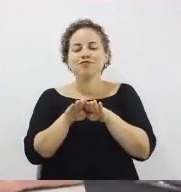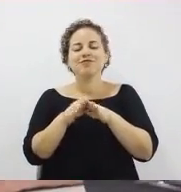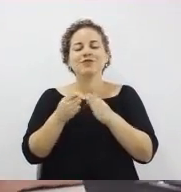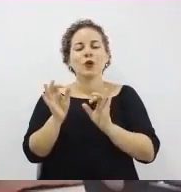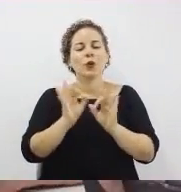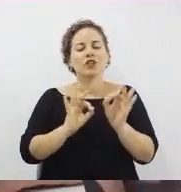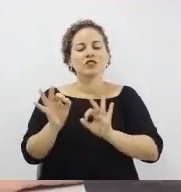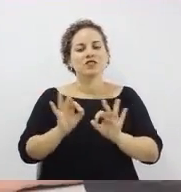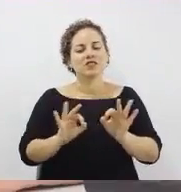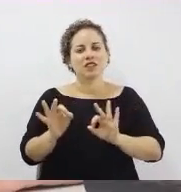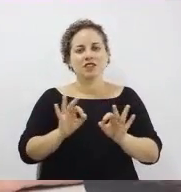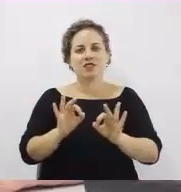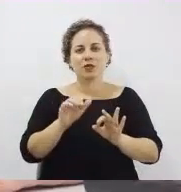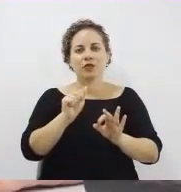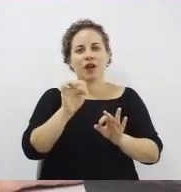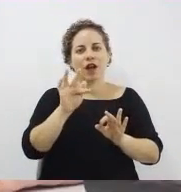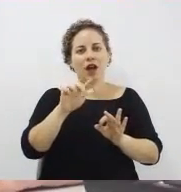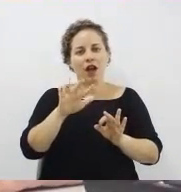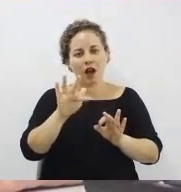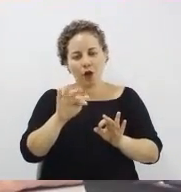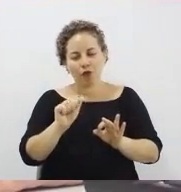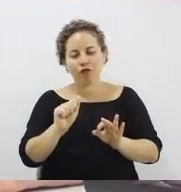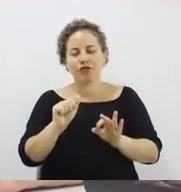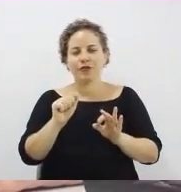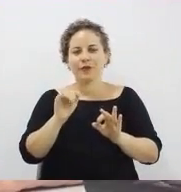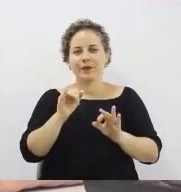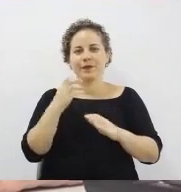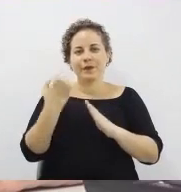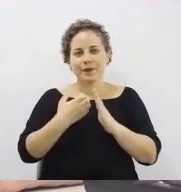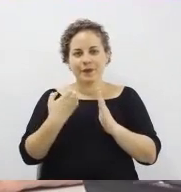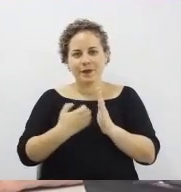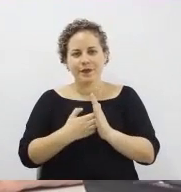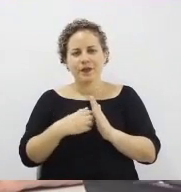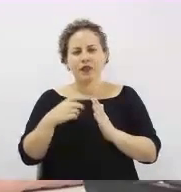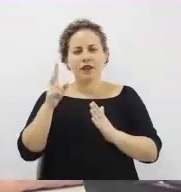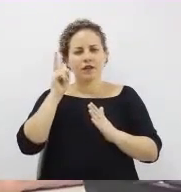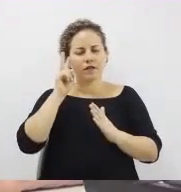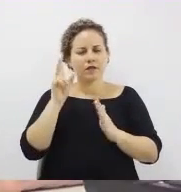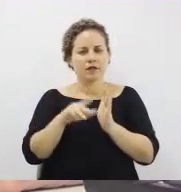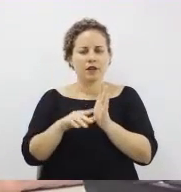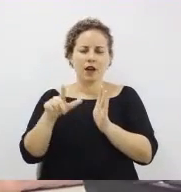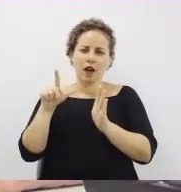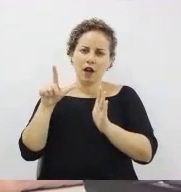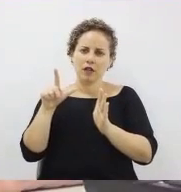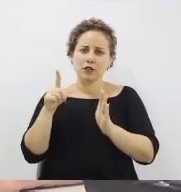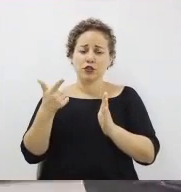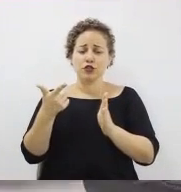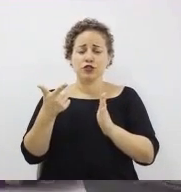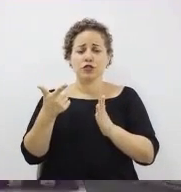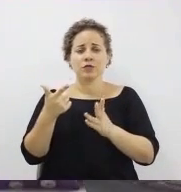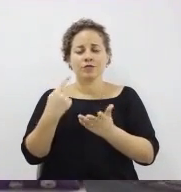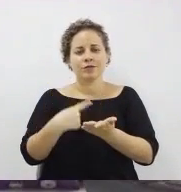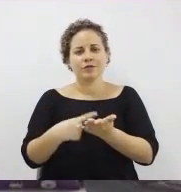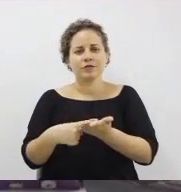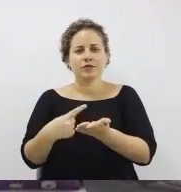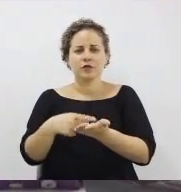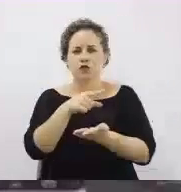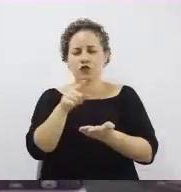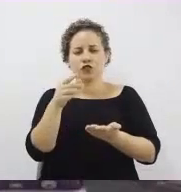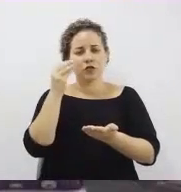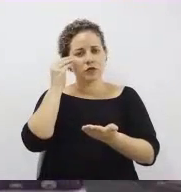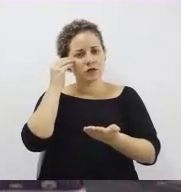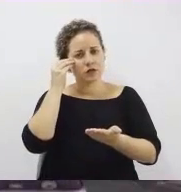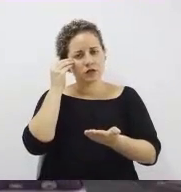operação da Alfa. Vemos aqui o cenário anterior a este acordo com os clientes. Vocês podem